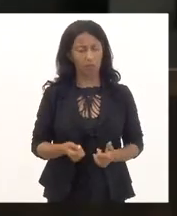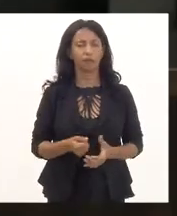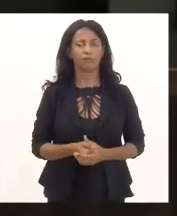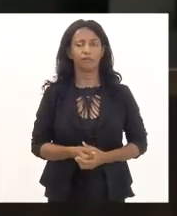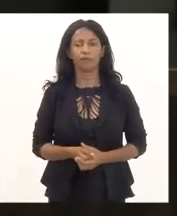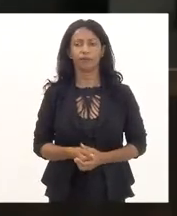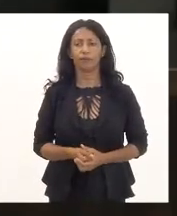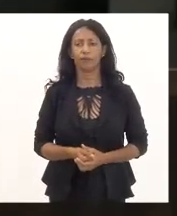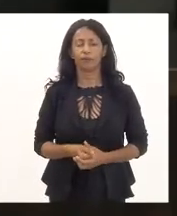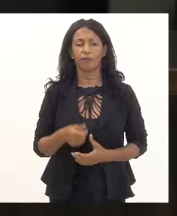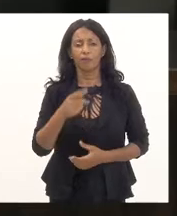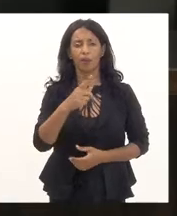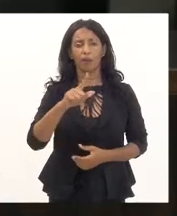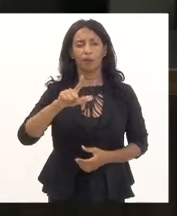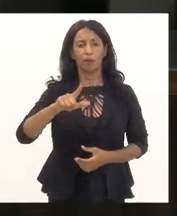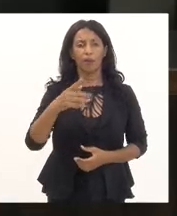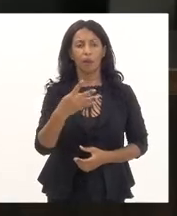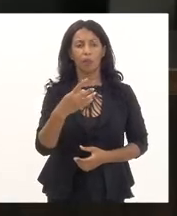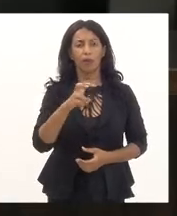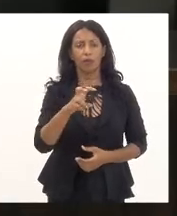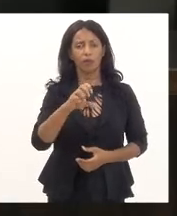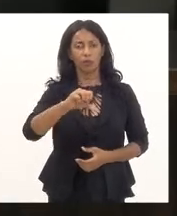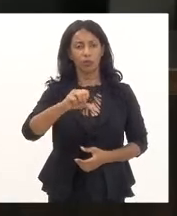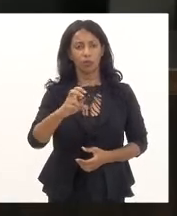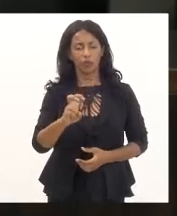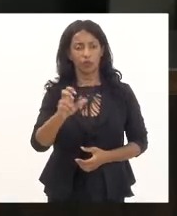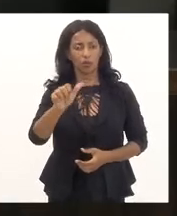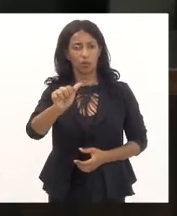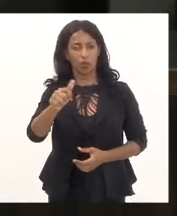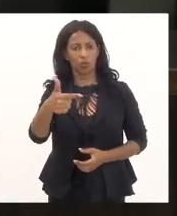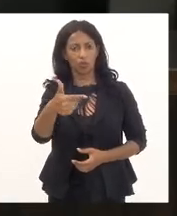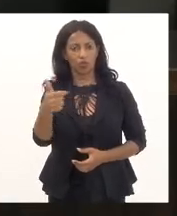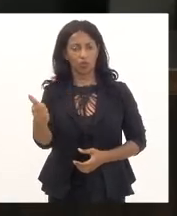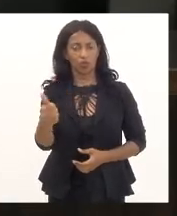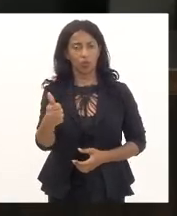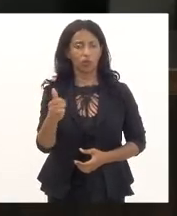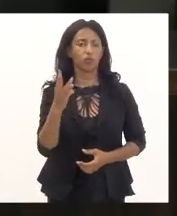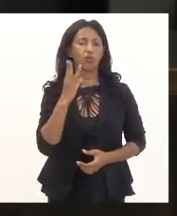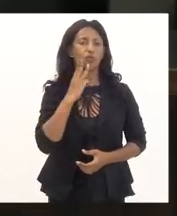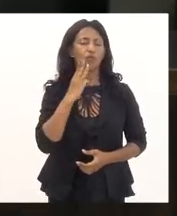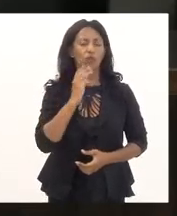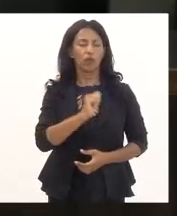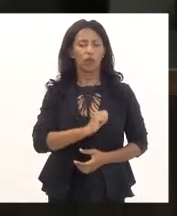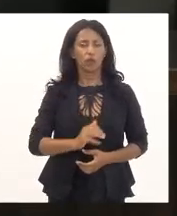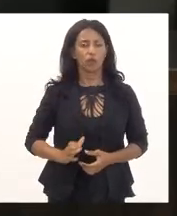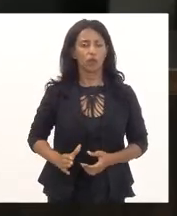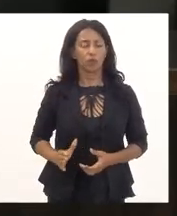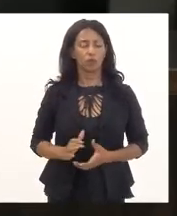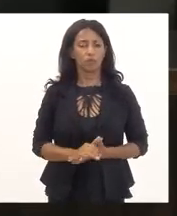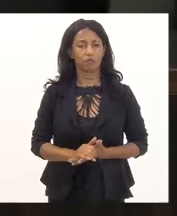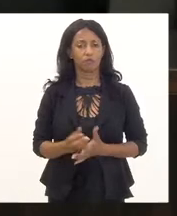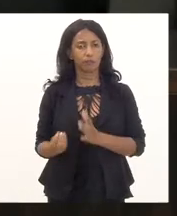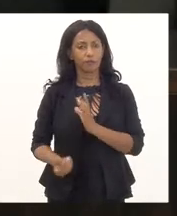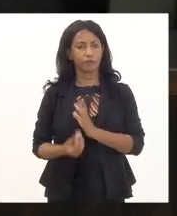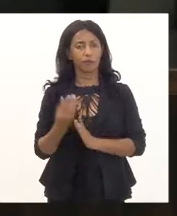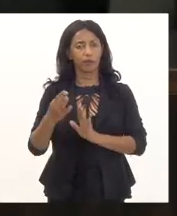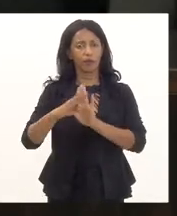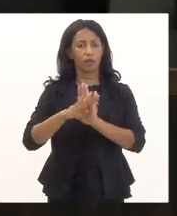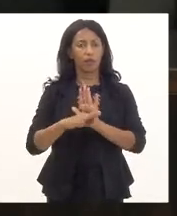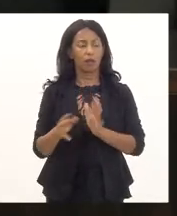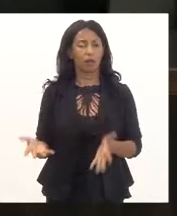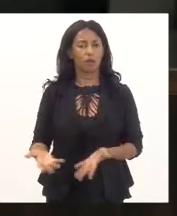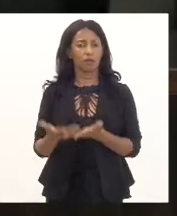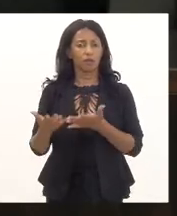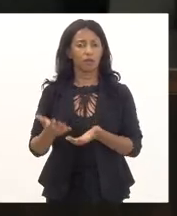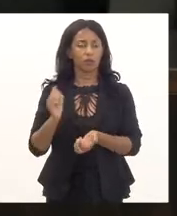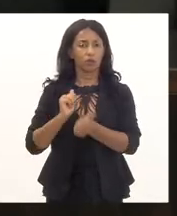Excelência. Projeto de lei 4595-A de 21, de autoria do deputado Valdeque Carneiro e André Siciliano, que cria o programa incentivo à